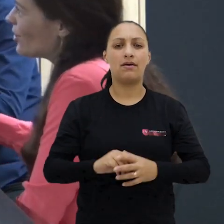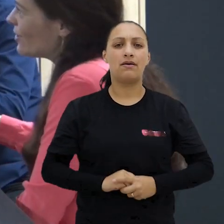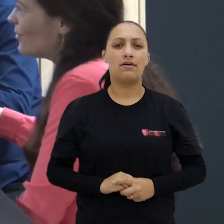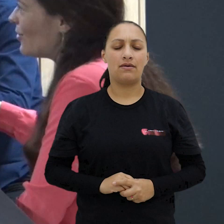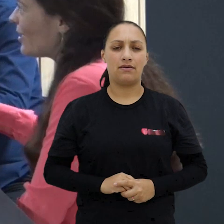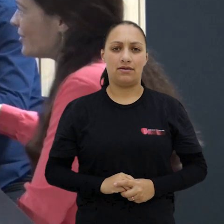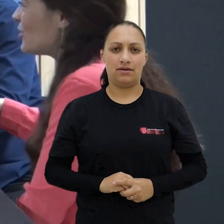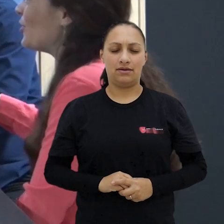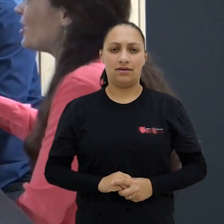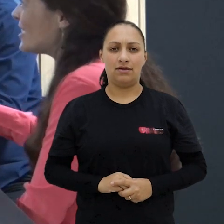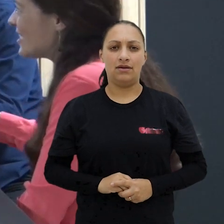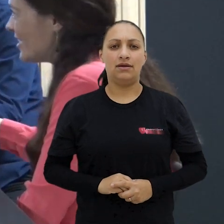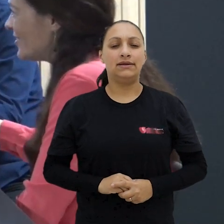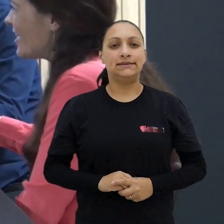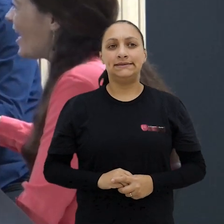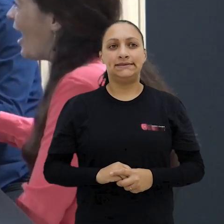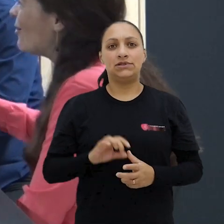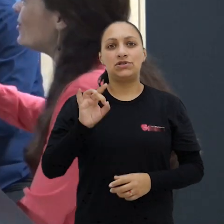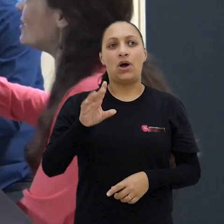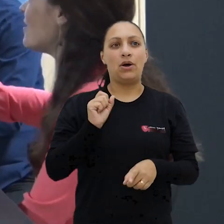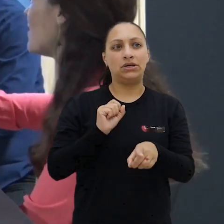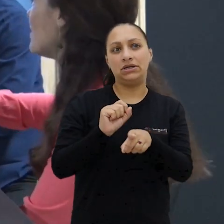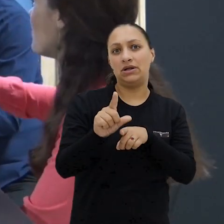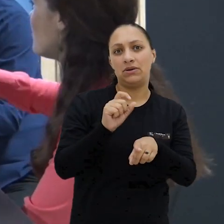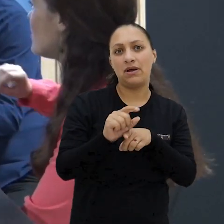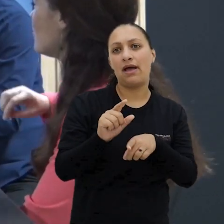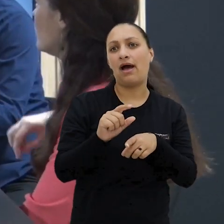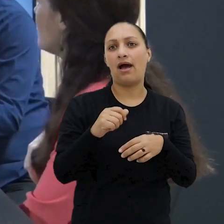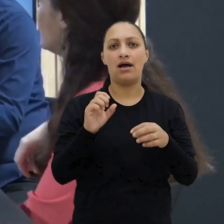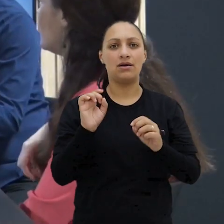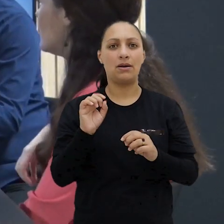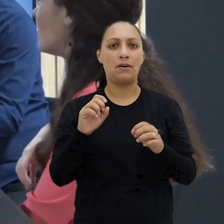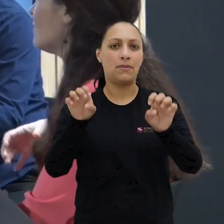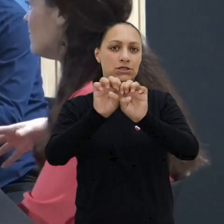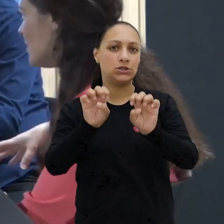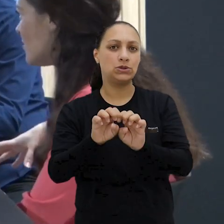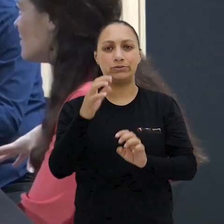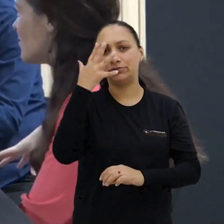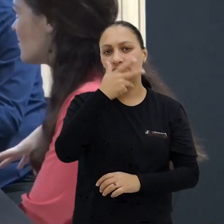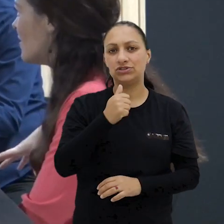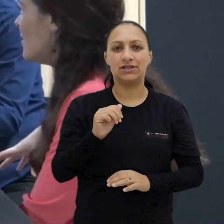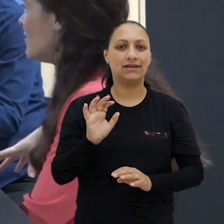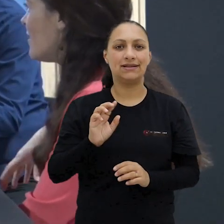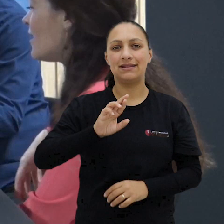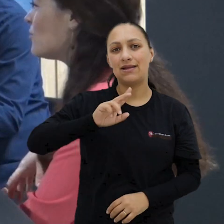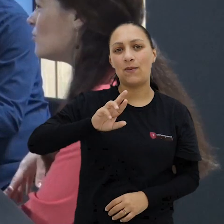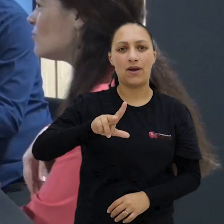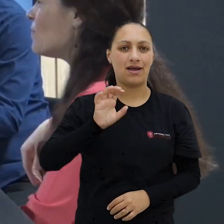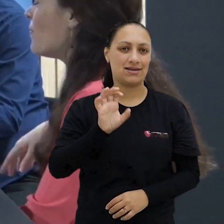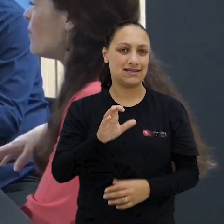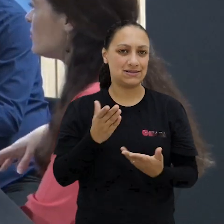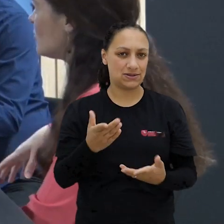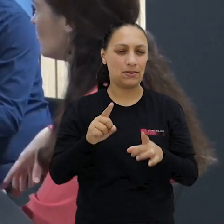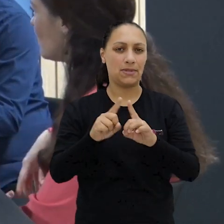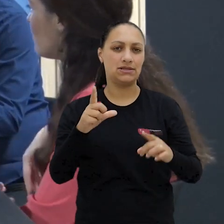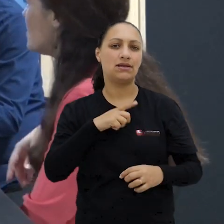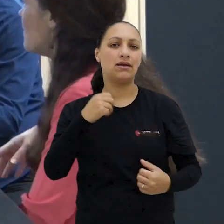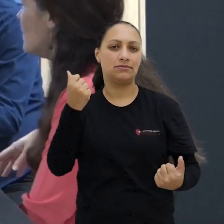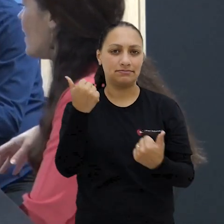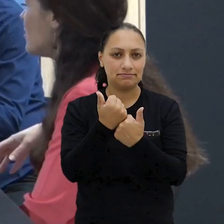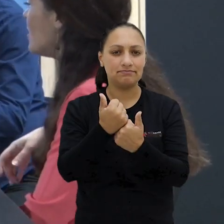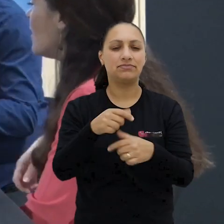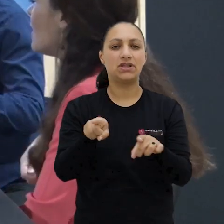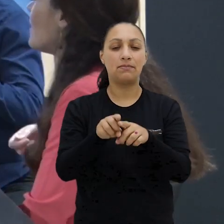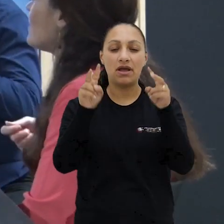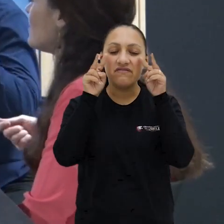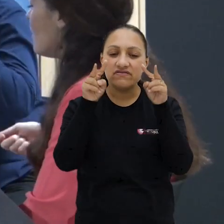preço de locação legal e também é uma infraestrutura bonitinha. Não é só isso, né? É todo um suporte, é toda